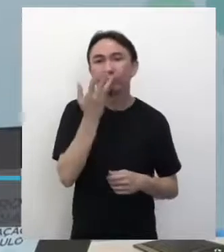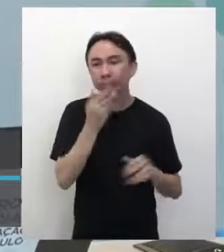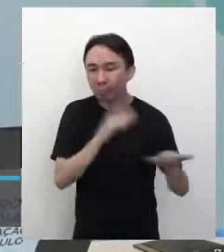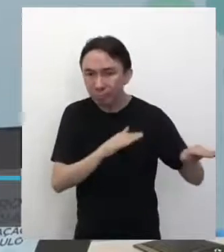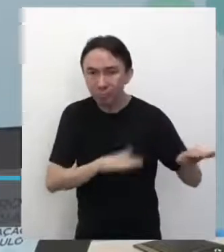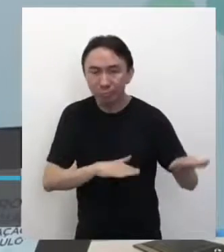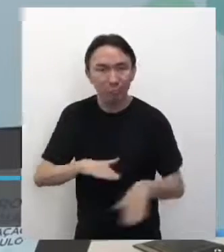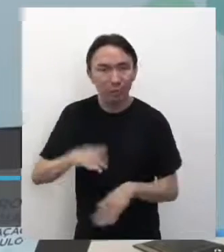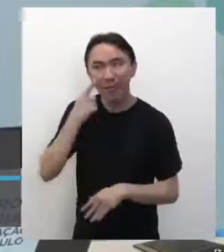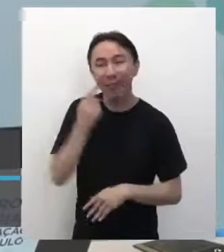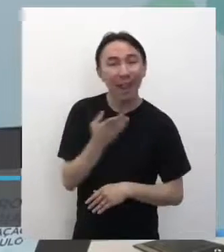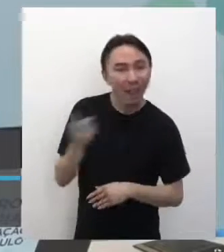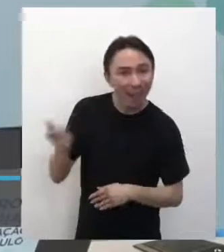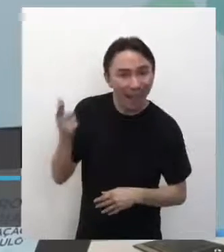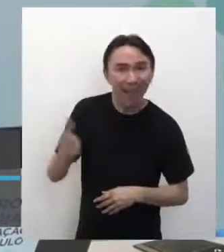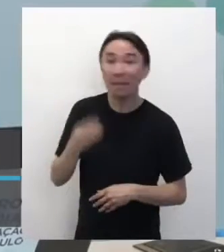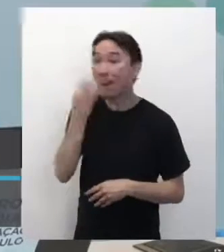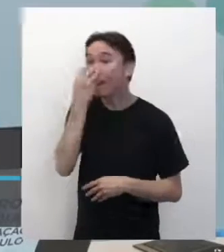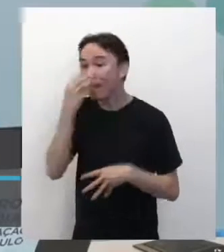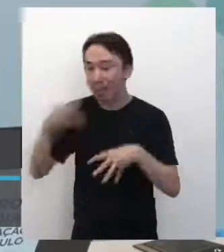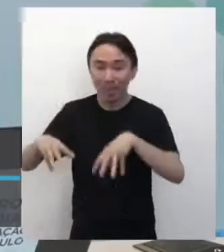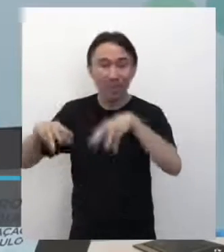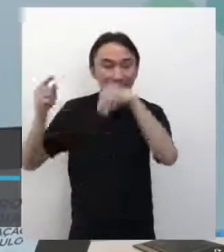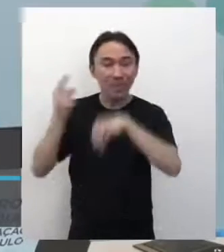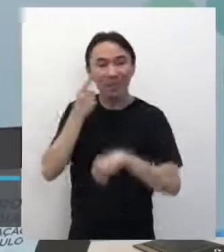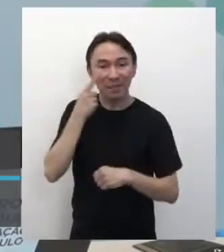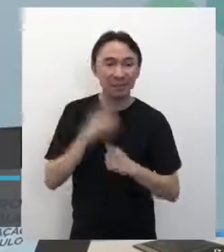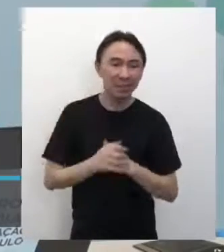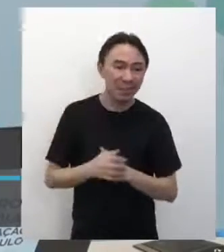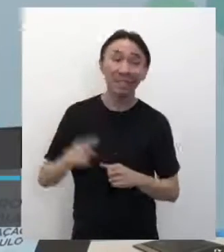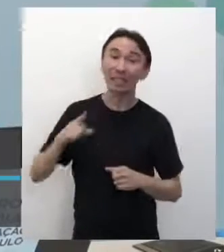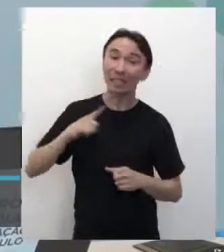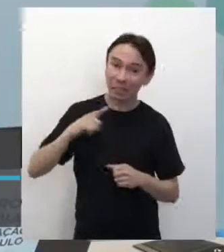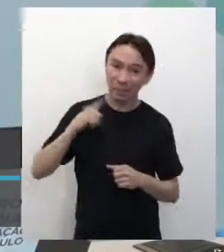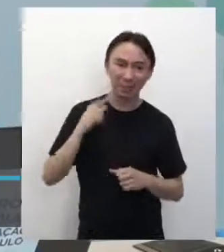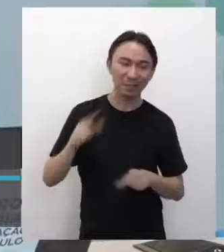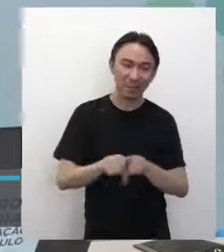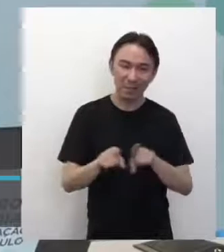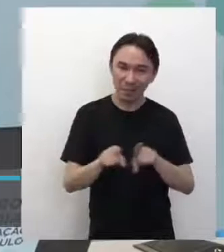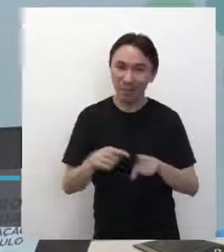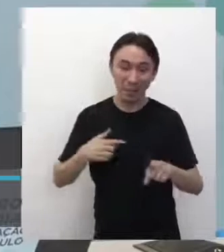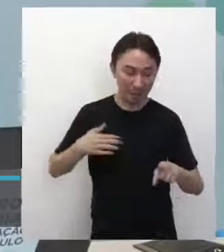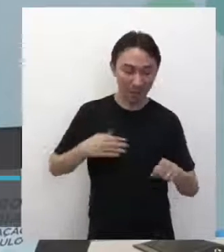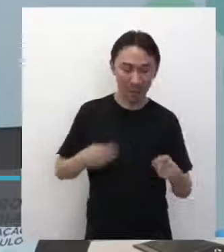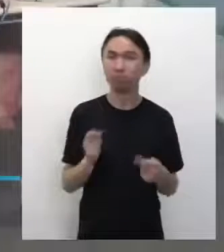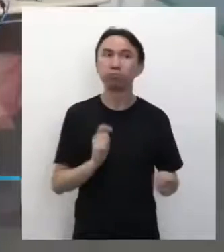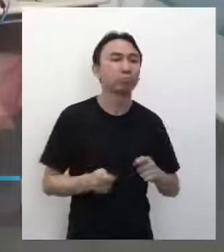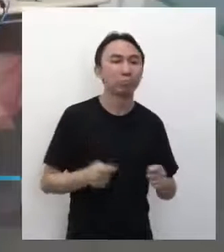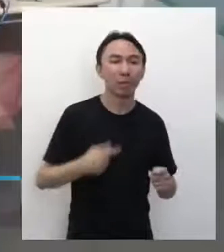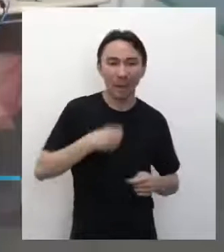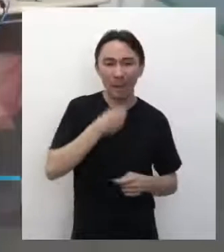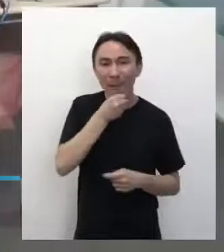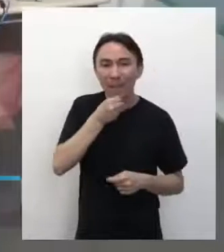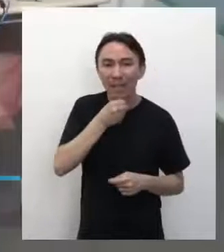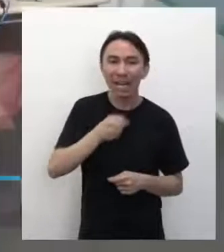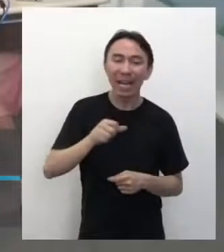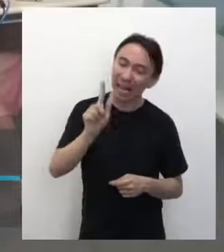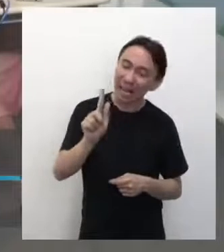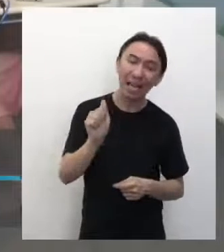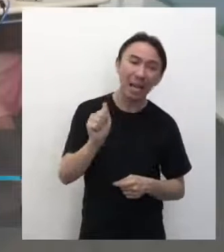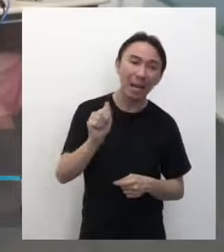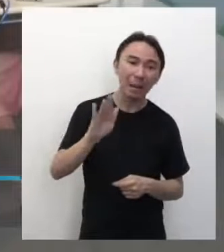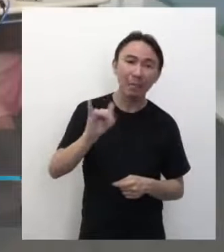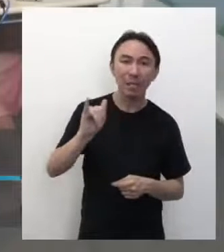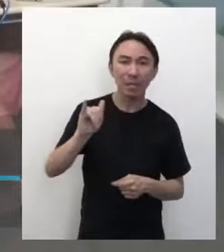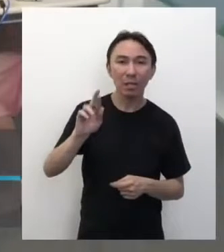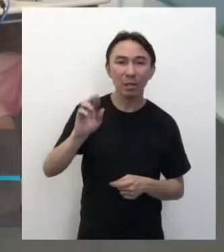interessante. Teve até uma vez que a minha banda, a banda Gabiroba, procura no YouTube, excelente. Gabiroba. Gabiroba, O que é Gabiroba? É uma